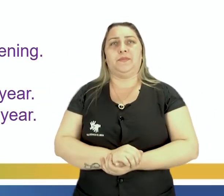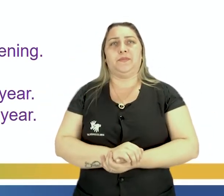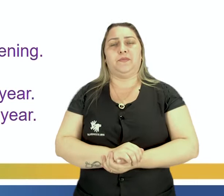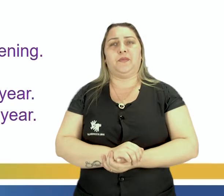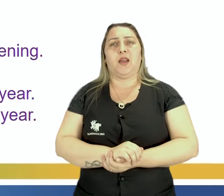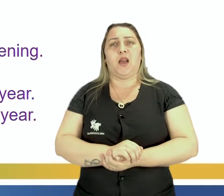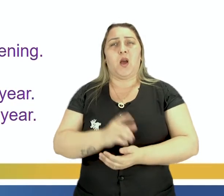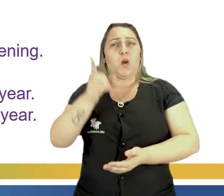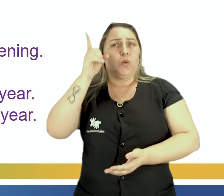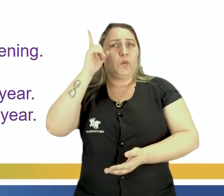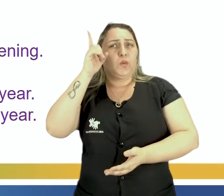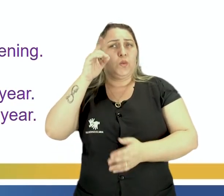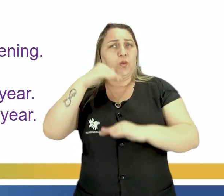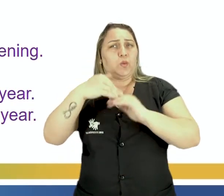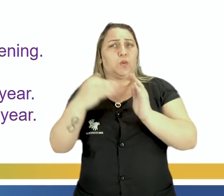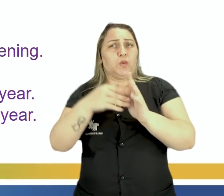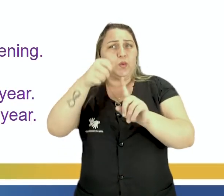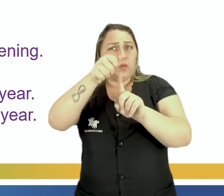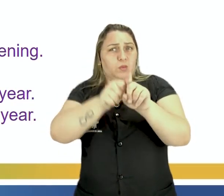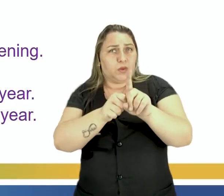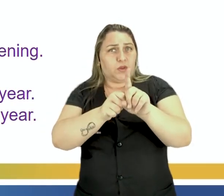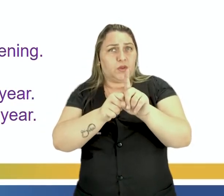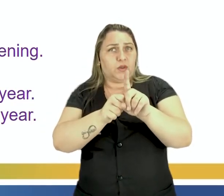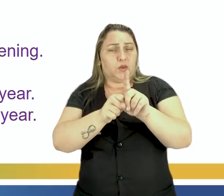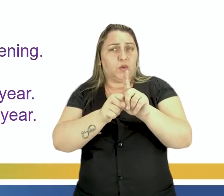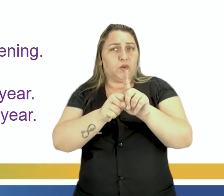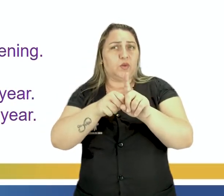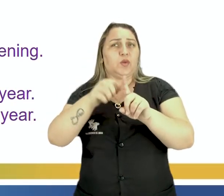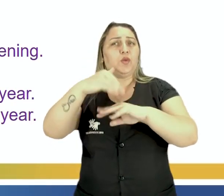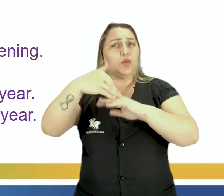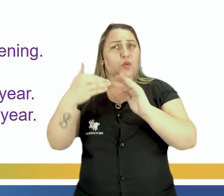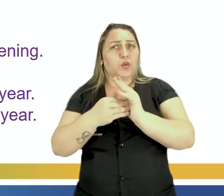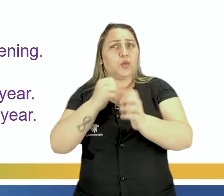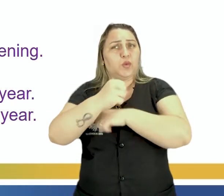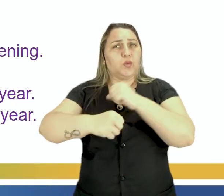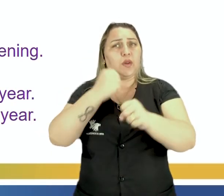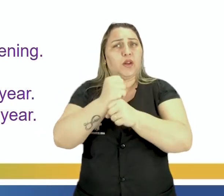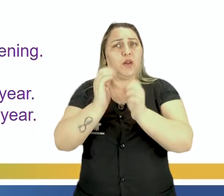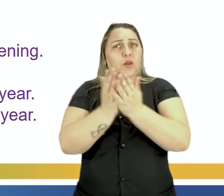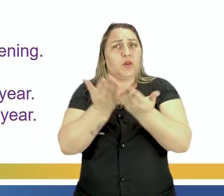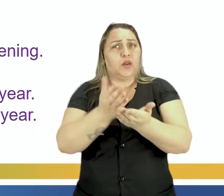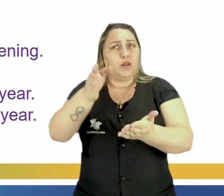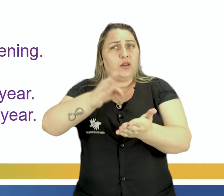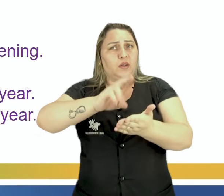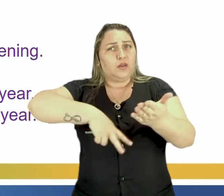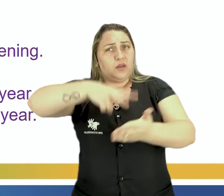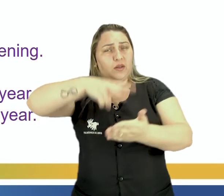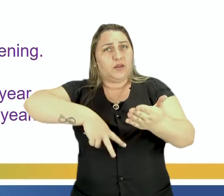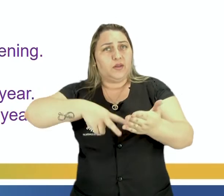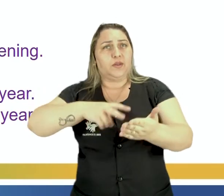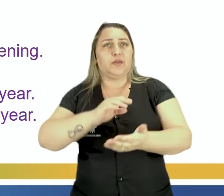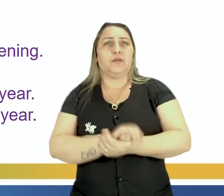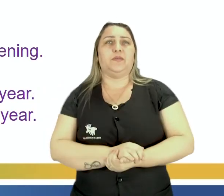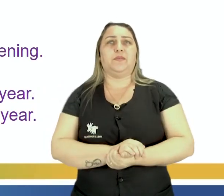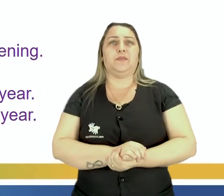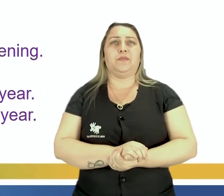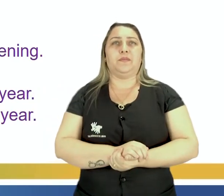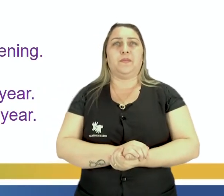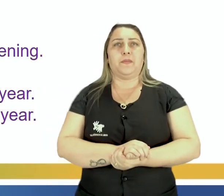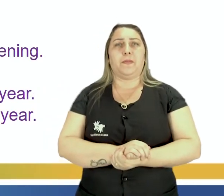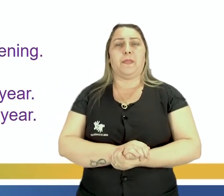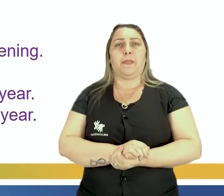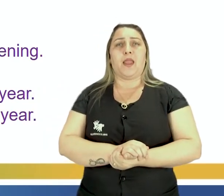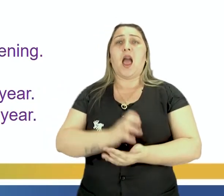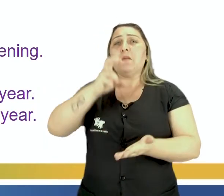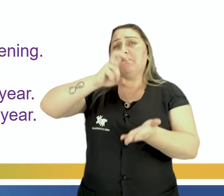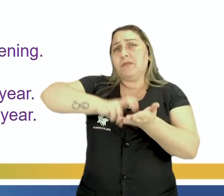month, todo mês. E every year, todo ano. I read a book, eu leio o livro. In the morning,